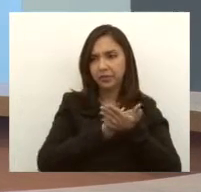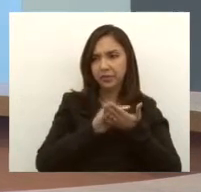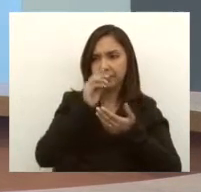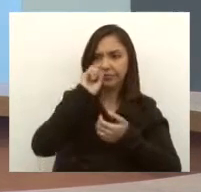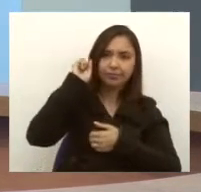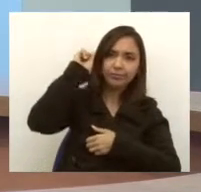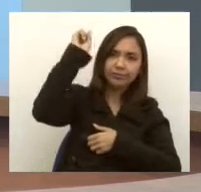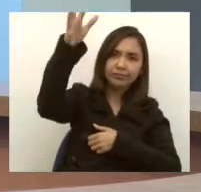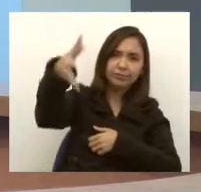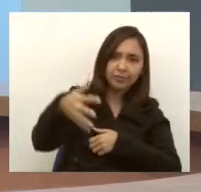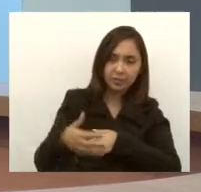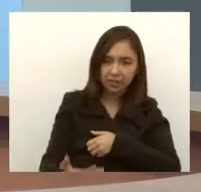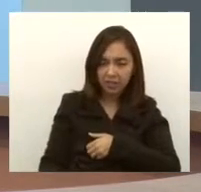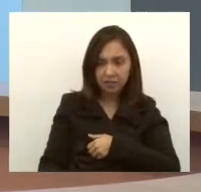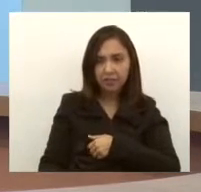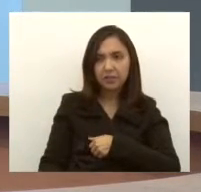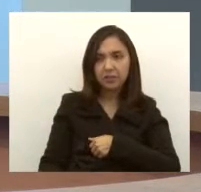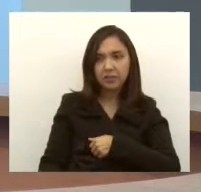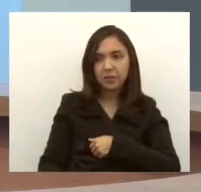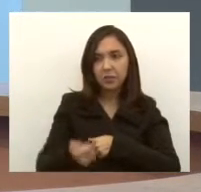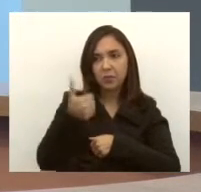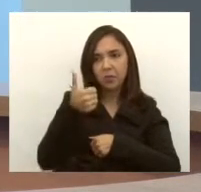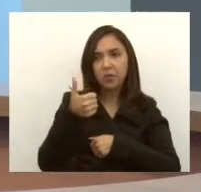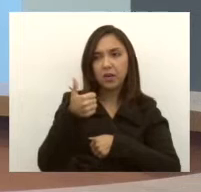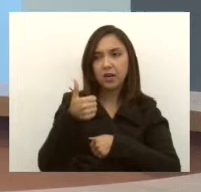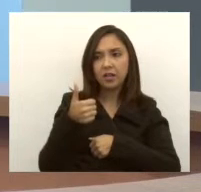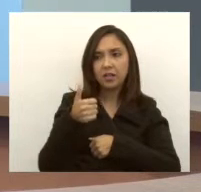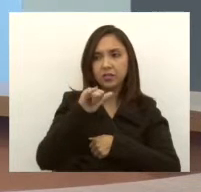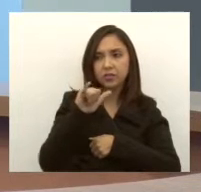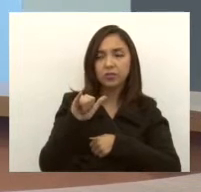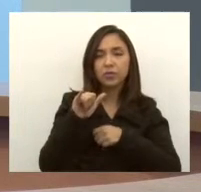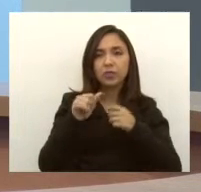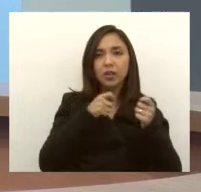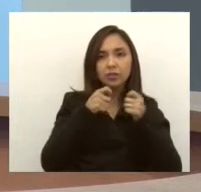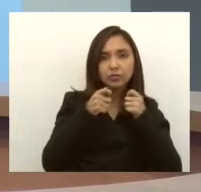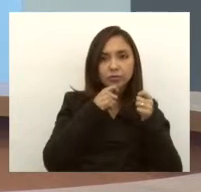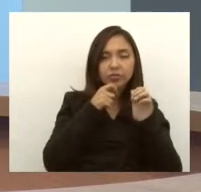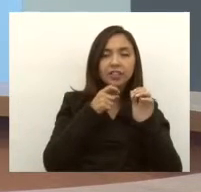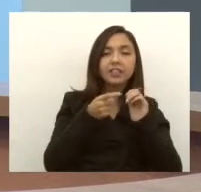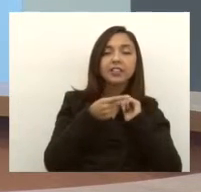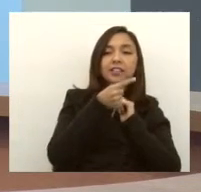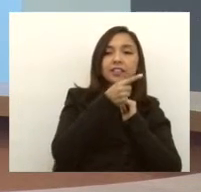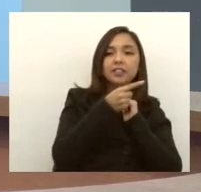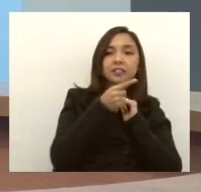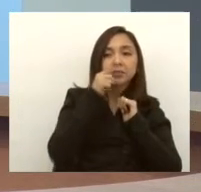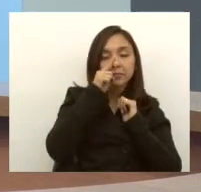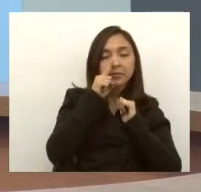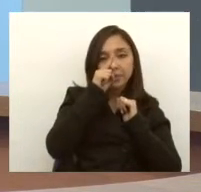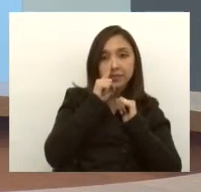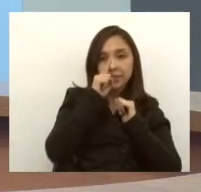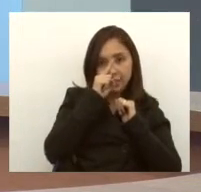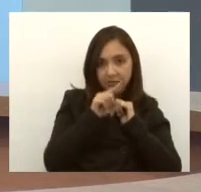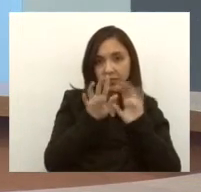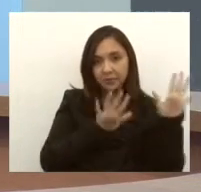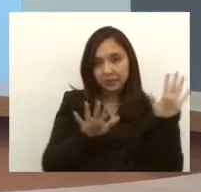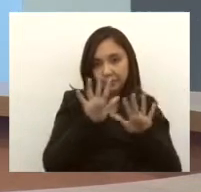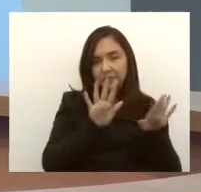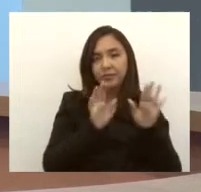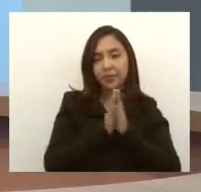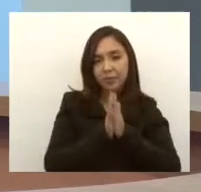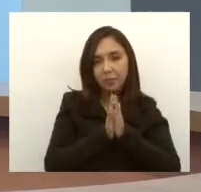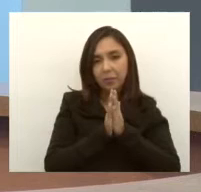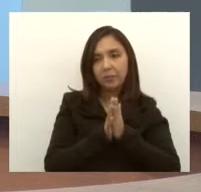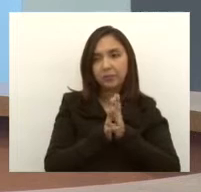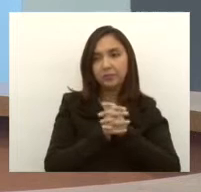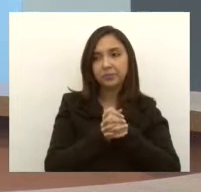jogando o microfone lá em cima, quase acertou ali o jornalista que estava do outro lado, foi perigoso, vereador Geraldo. Então eu gostaria que Vossa Excelência